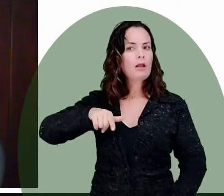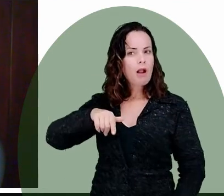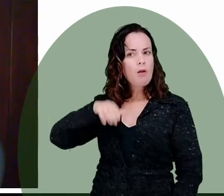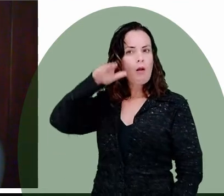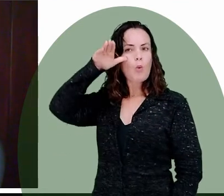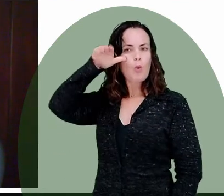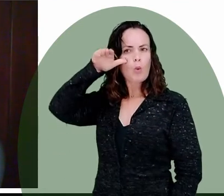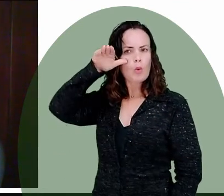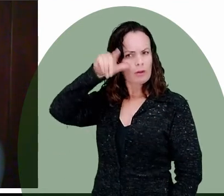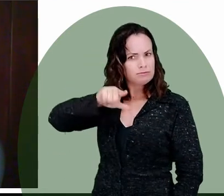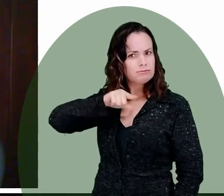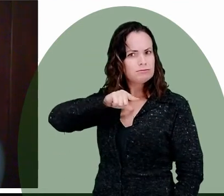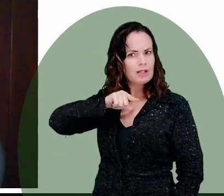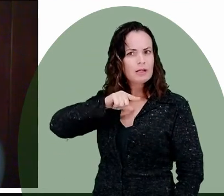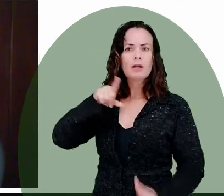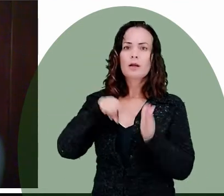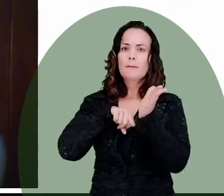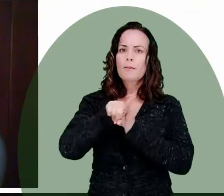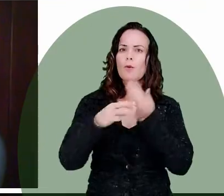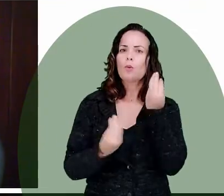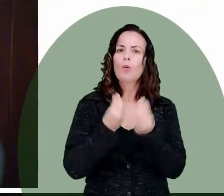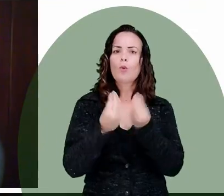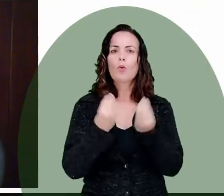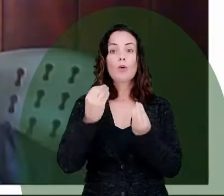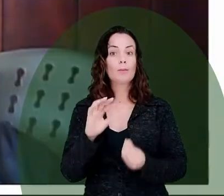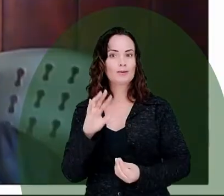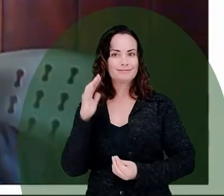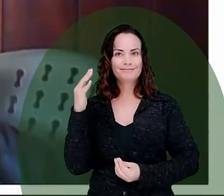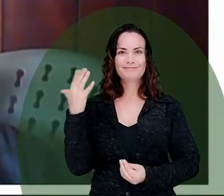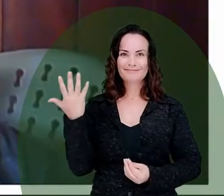uma pergunta. Como é que isso acontece?